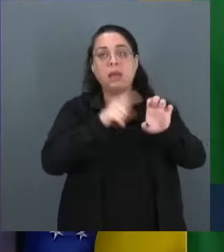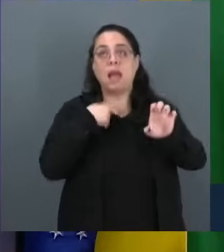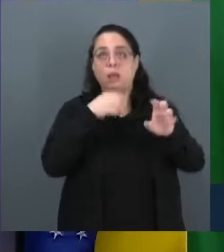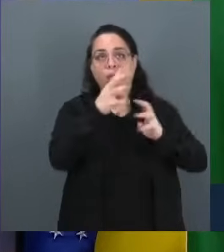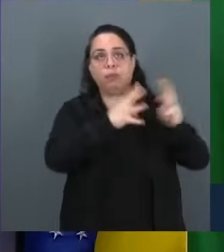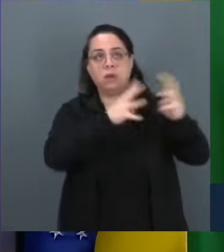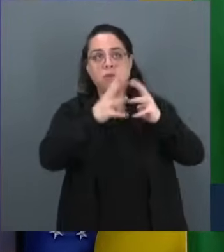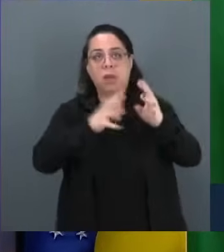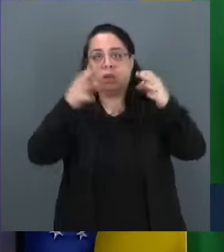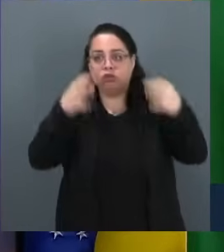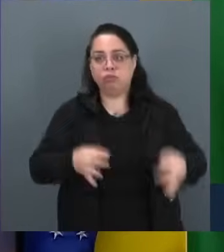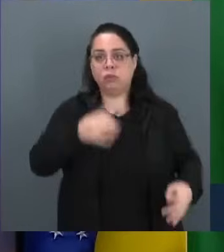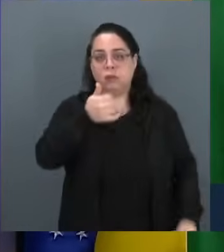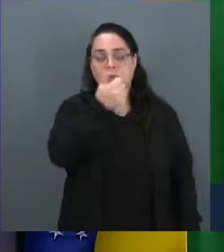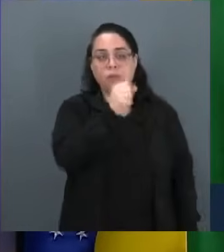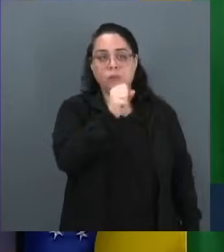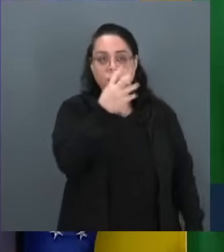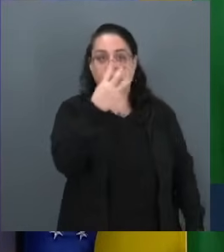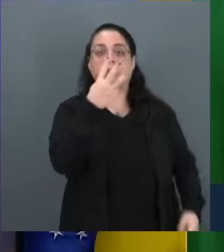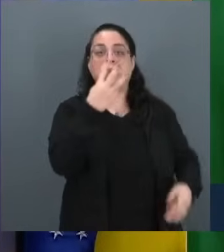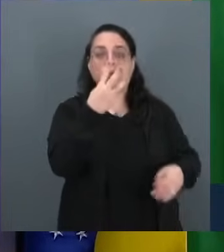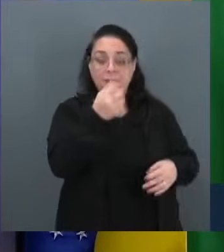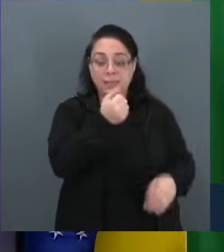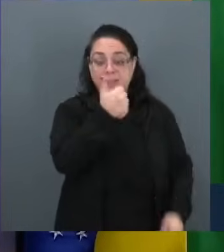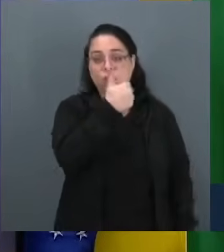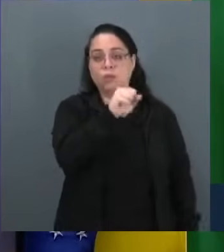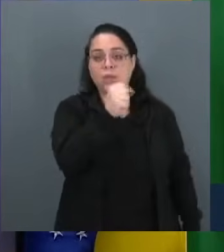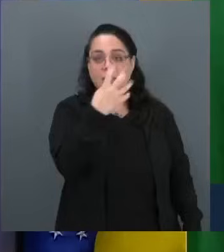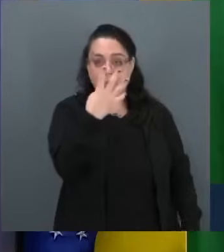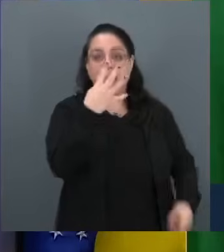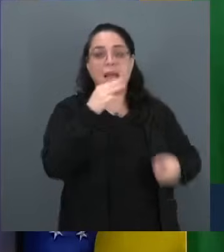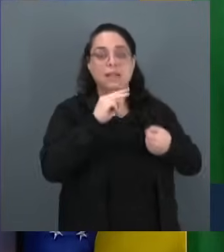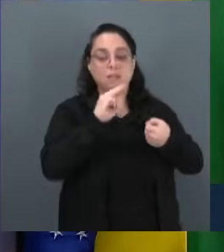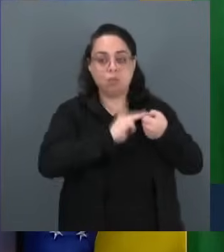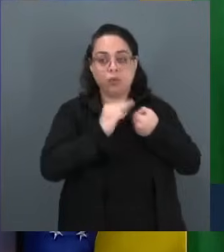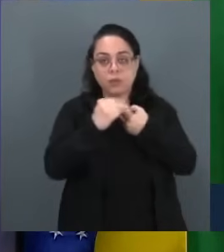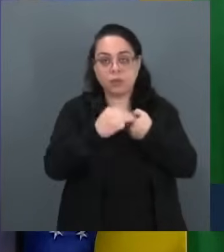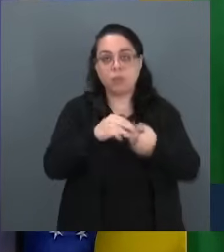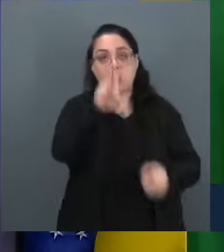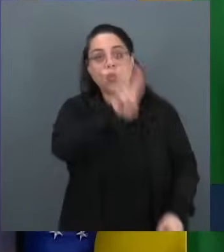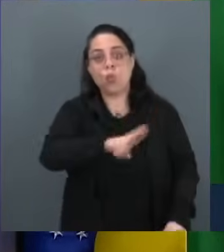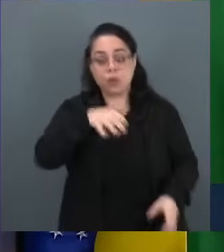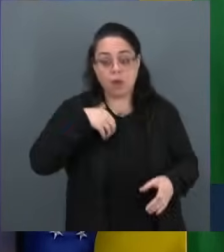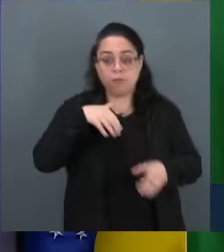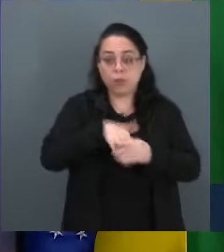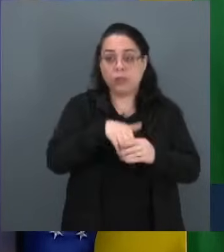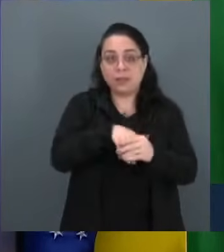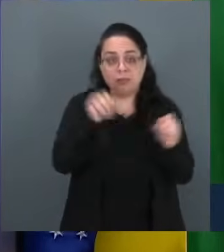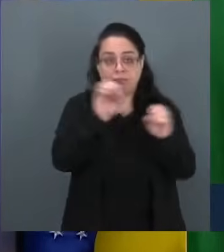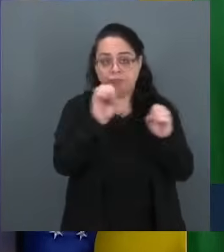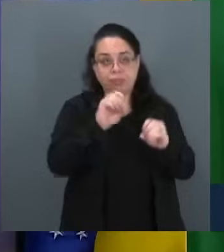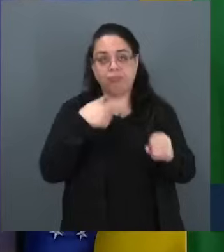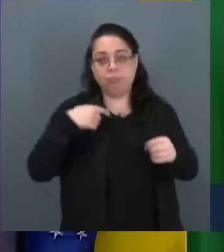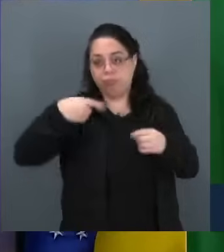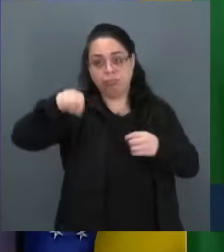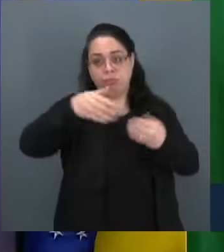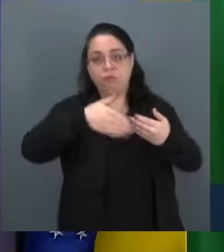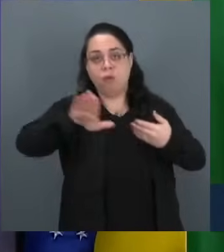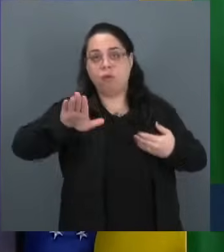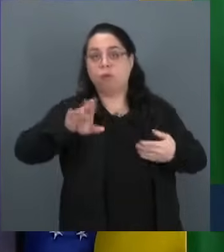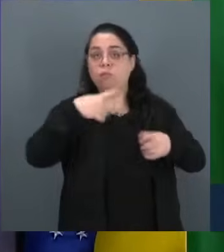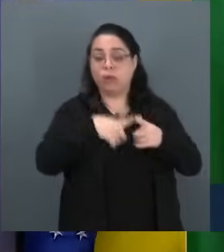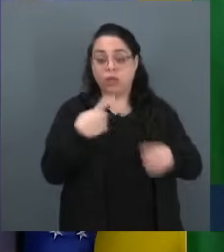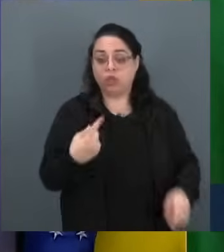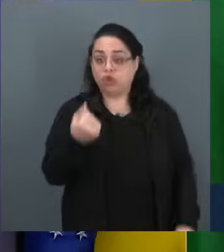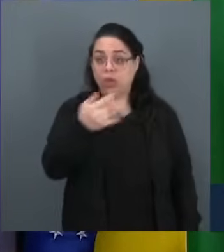os 184 municípios, sem uso eleitoral, zero. Não vou nem para a inauguração, porque esse dinheiro não é meu, é